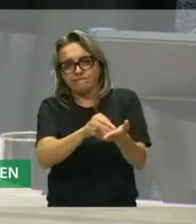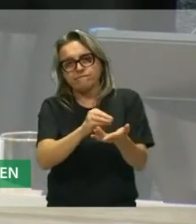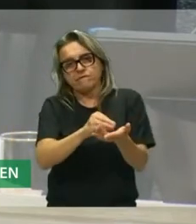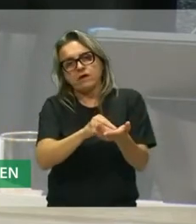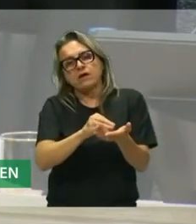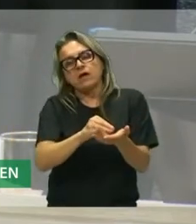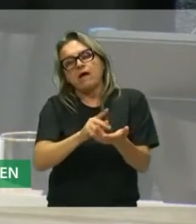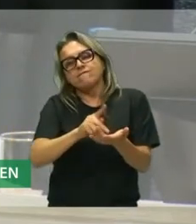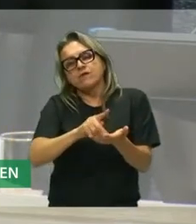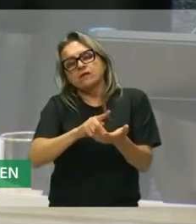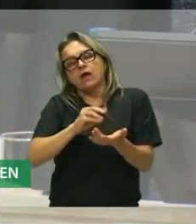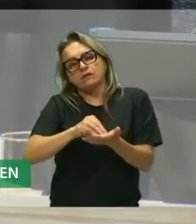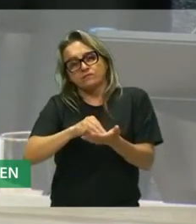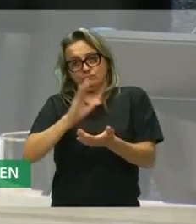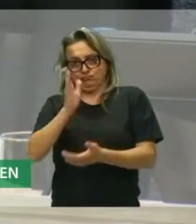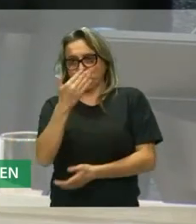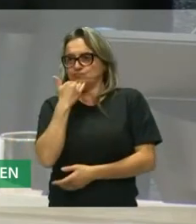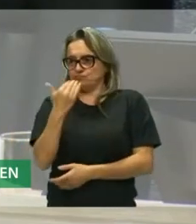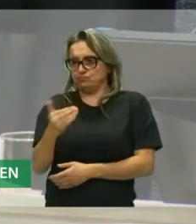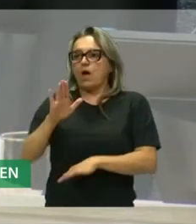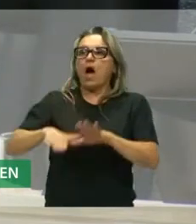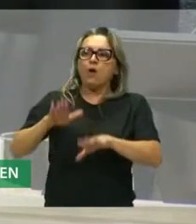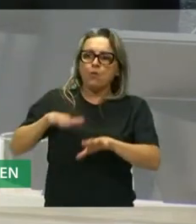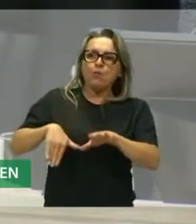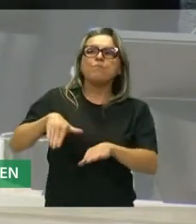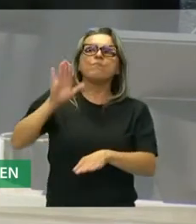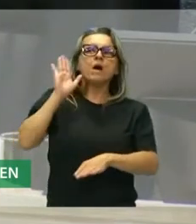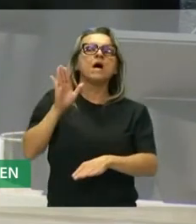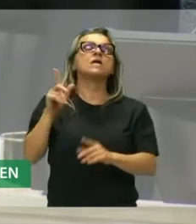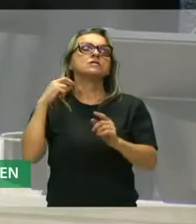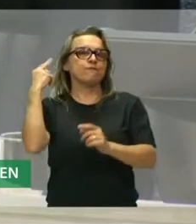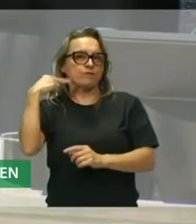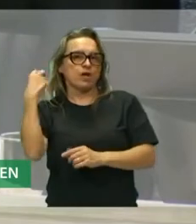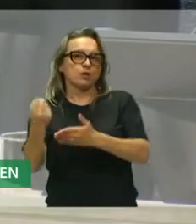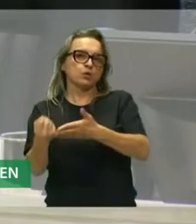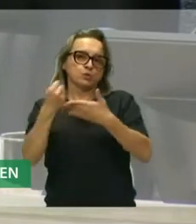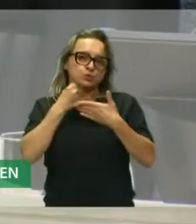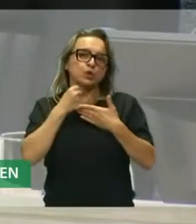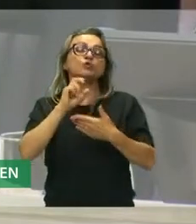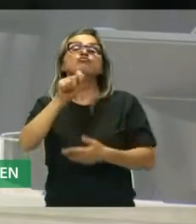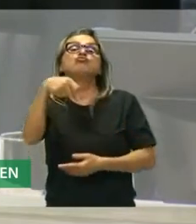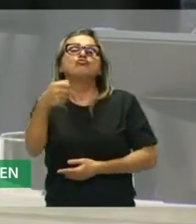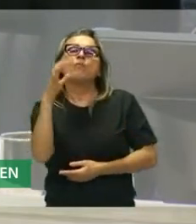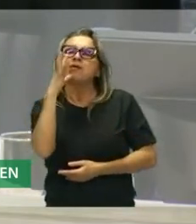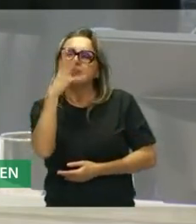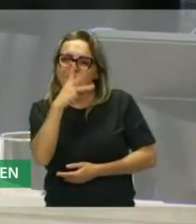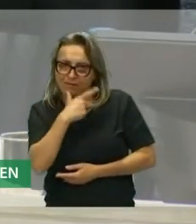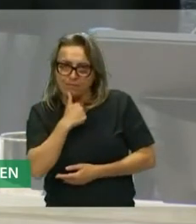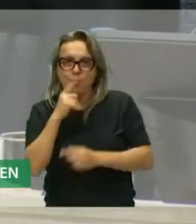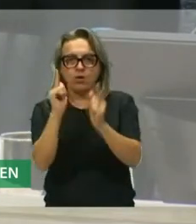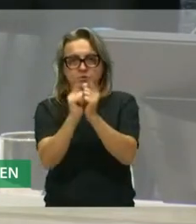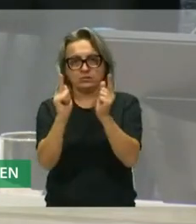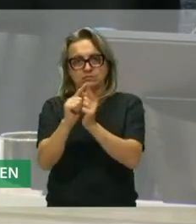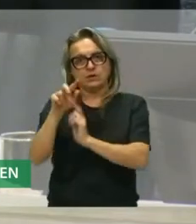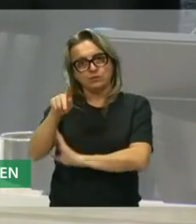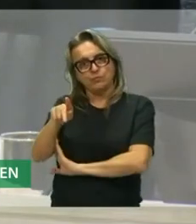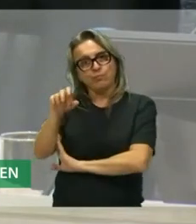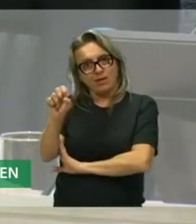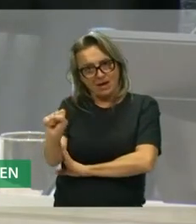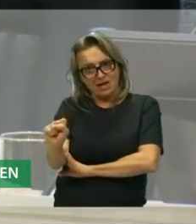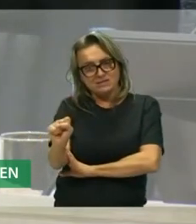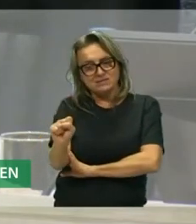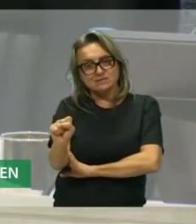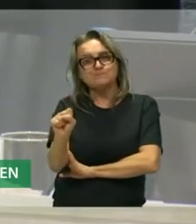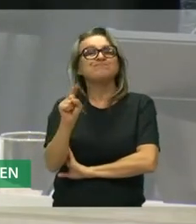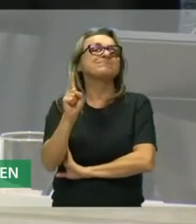nos ajudando, já pedimos algumas macas. Com relação à demora no atendimento do pronto-socorro, eu acho que isso é uma característica